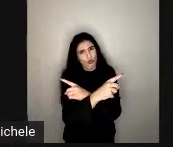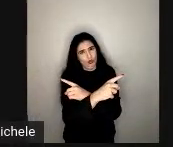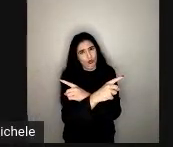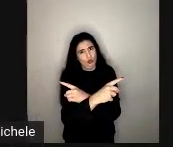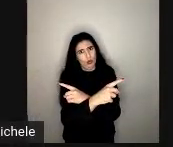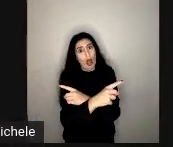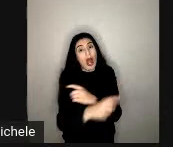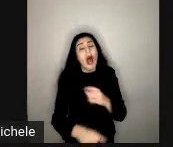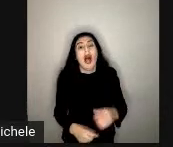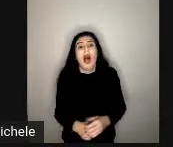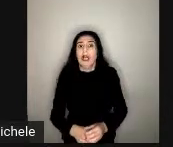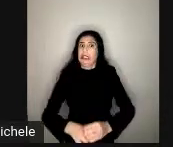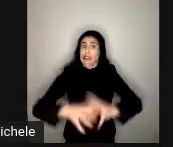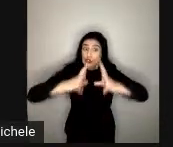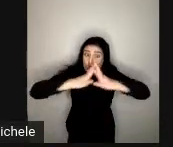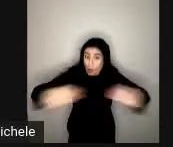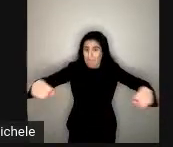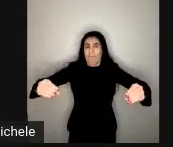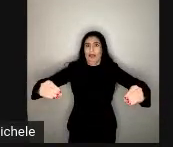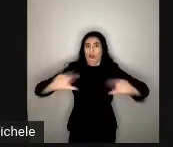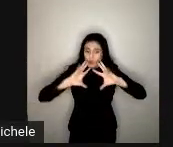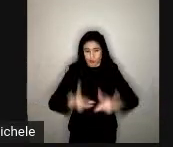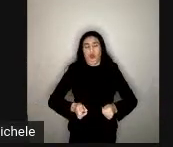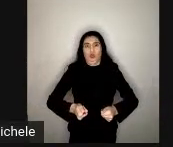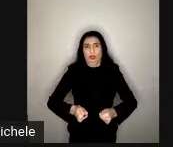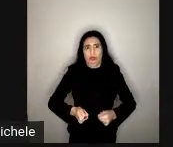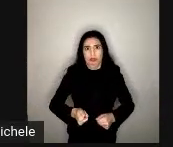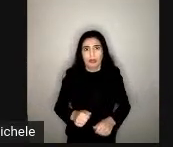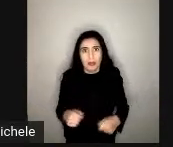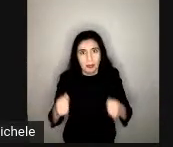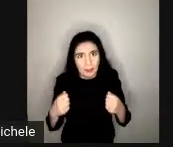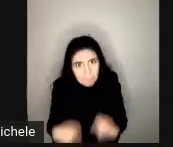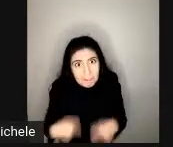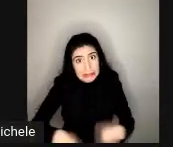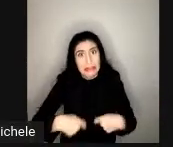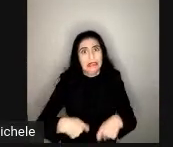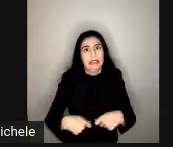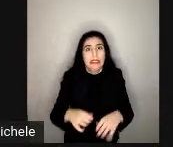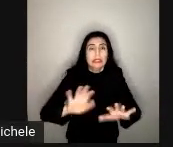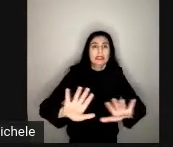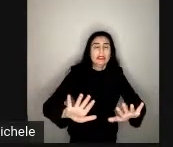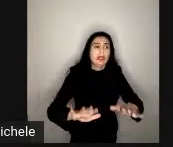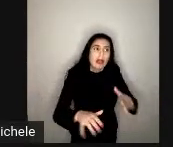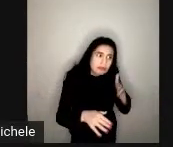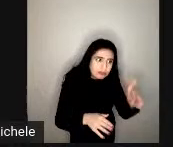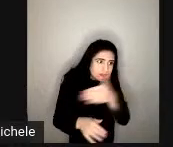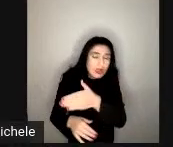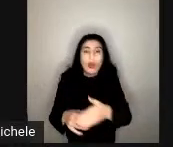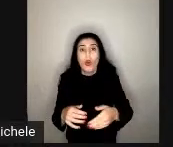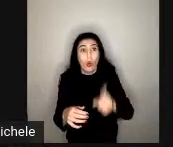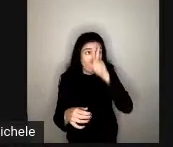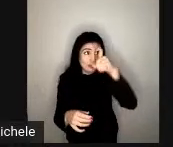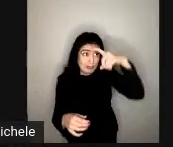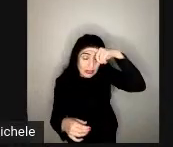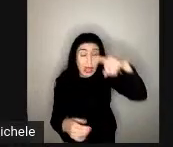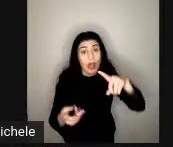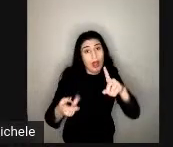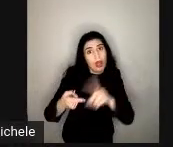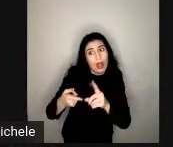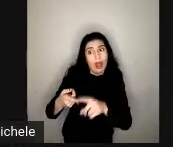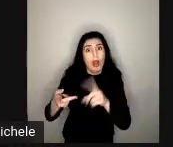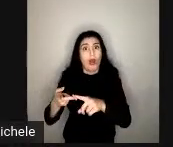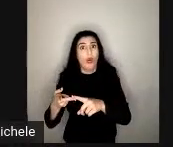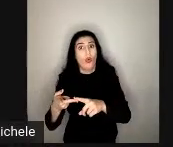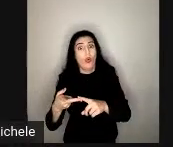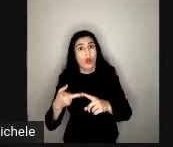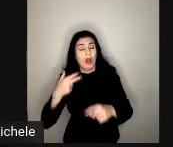termos de hospital, de recursos e etc., vão crescendo. E as chances, né,